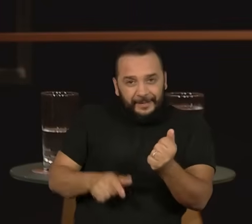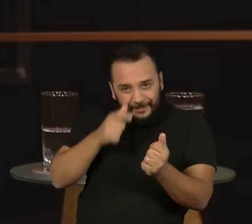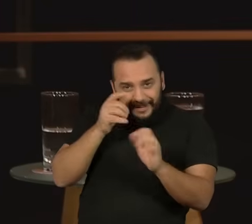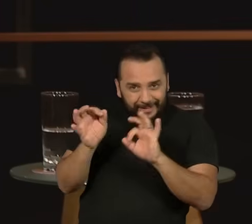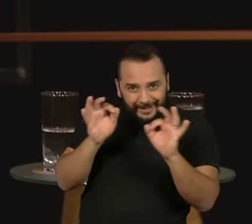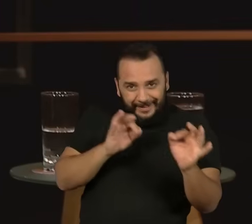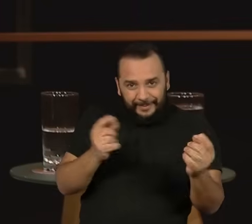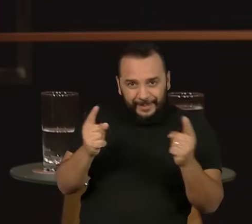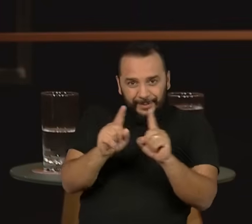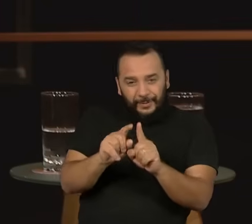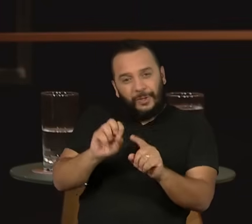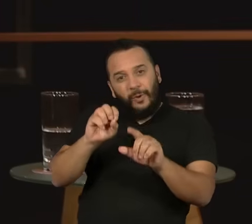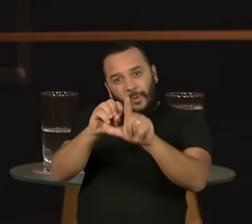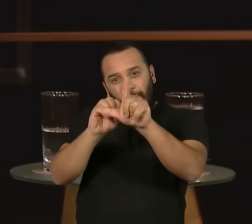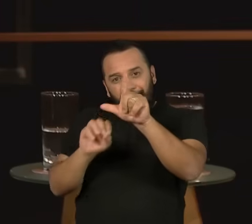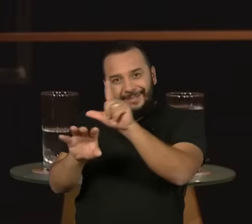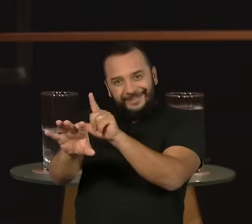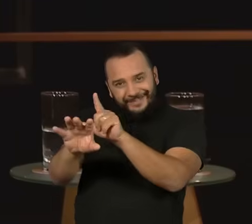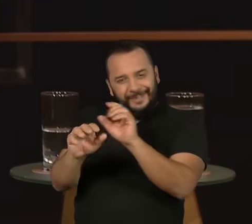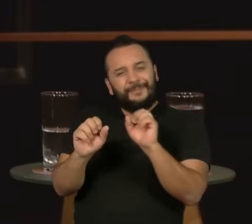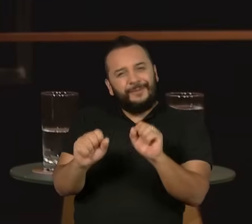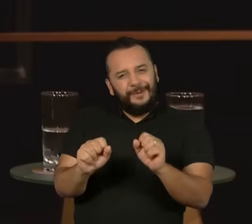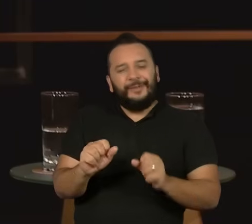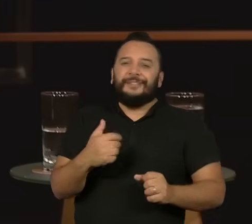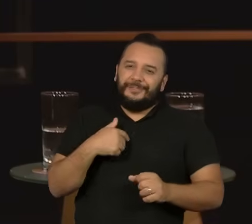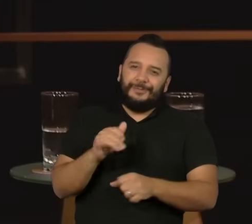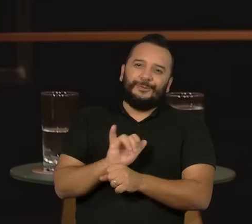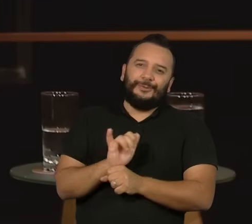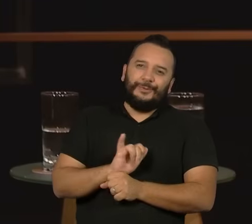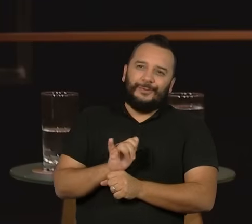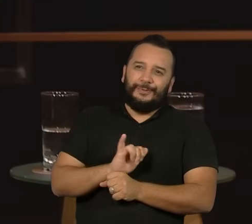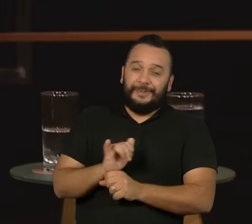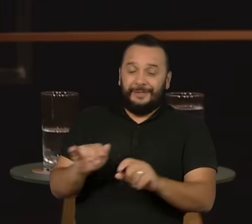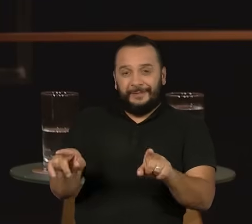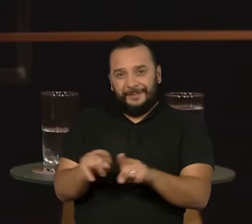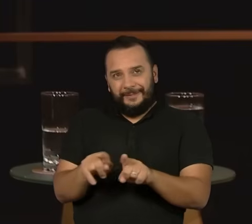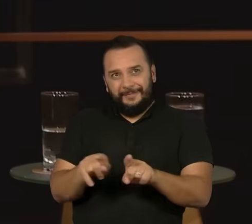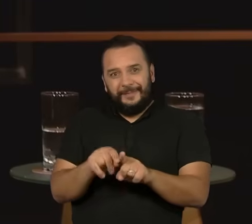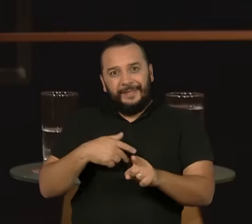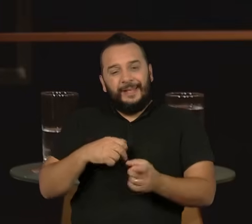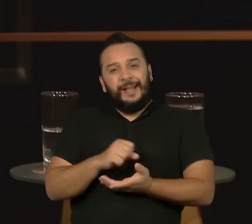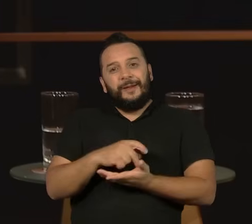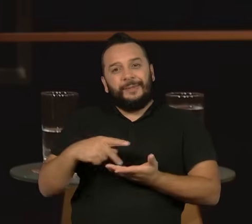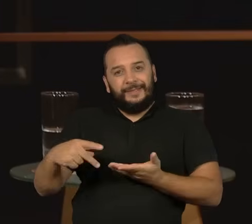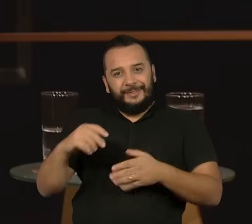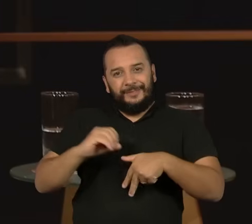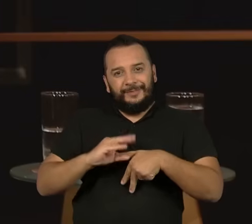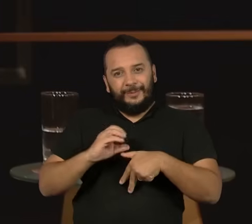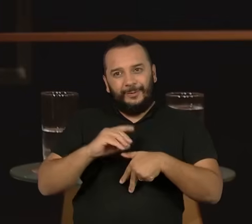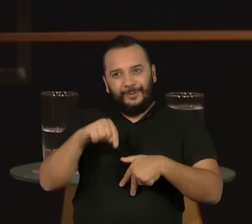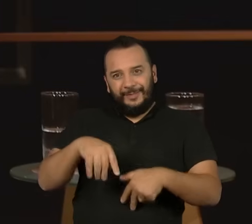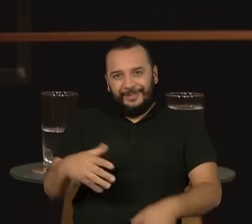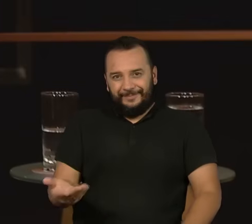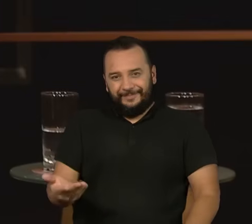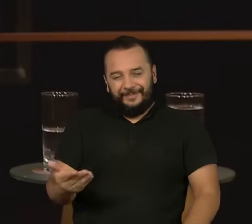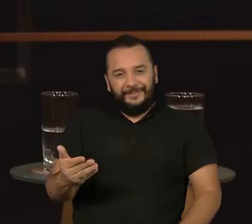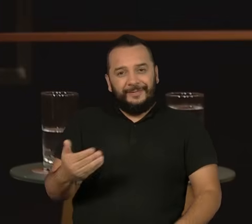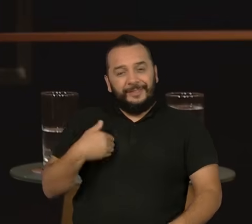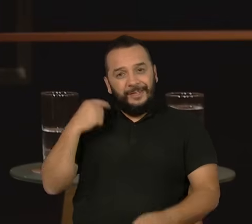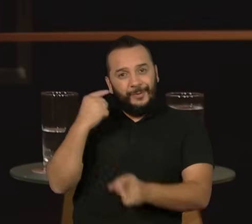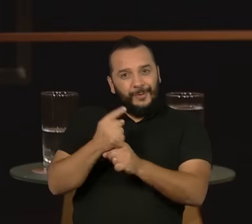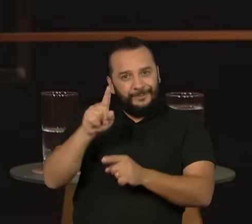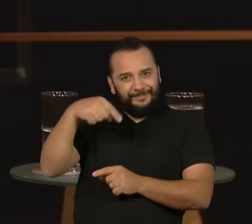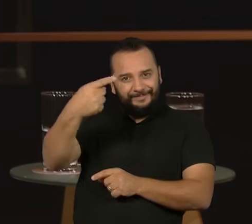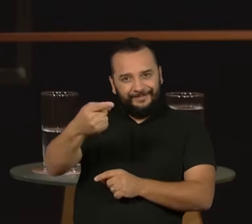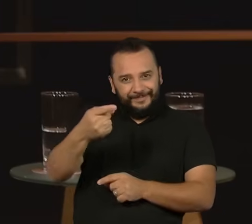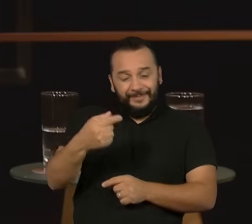ou recomendar o nosso programa, ele está disponível no nosso canal no YouTube e também no nosso aplicativo Cultura Play. Até o próximo Persona.